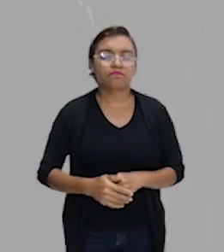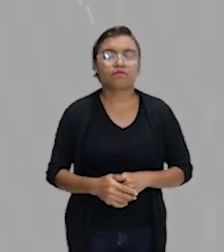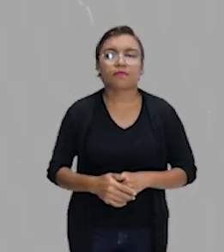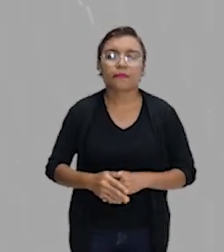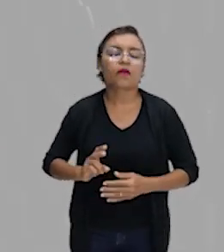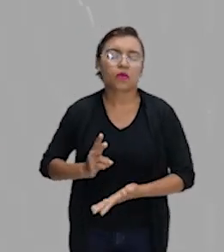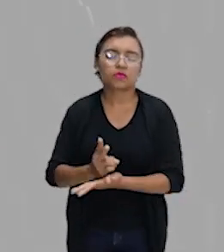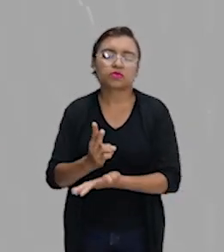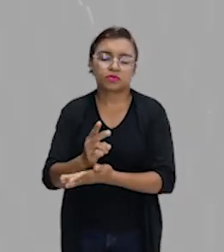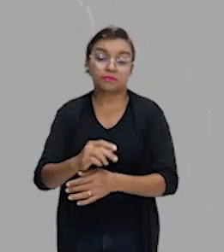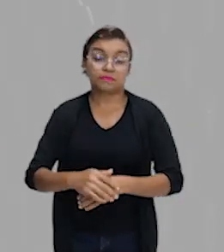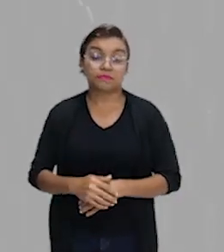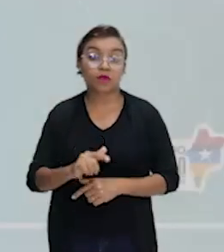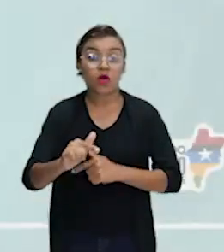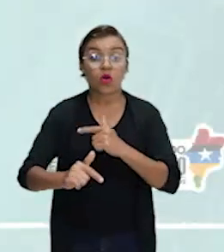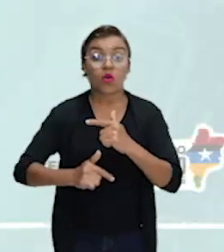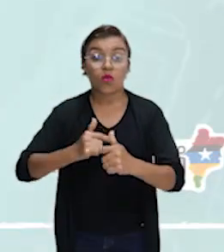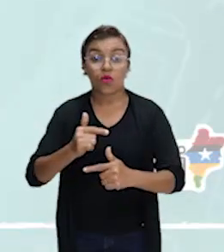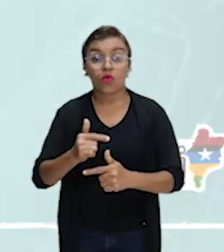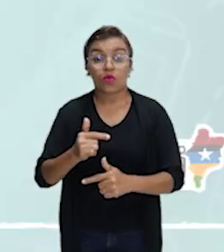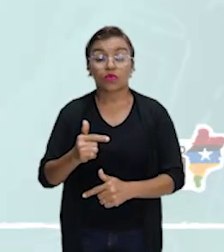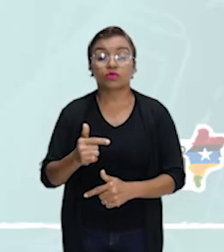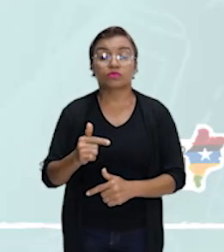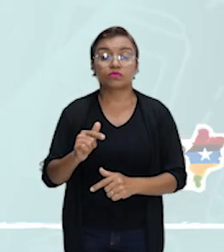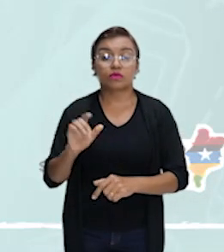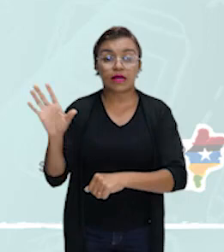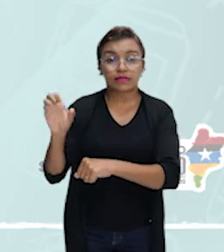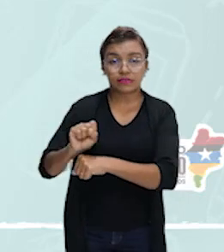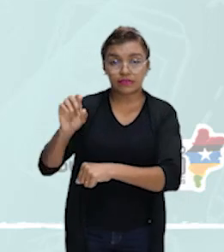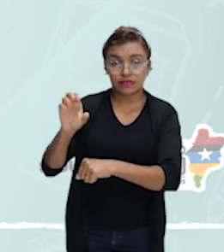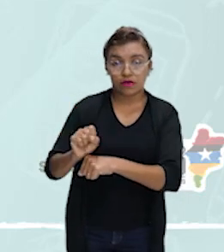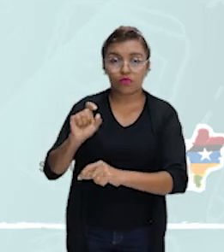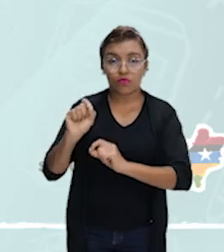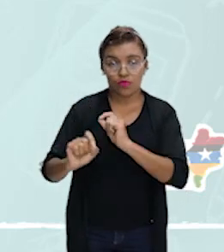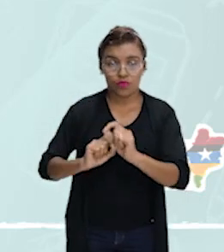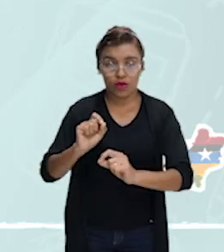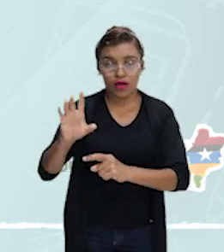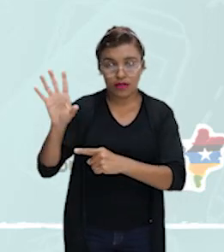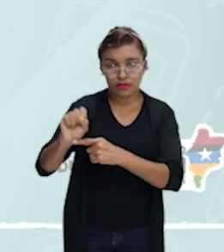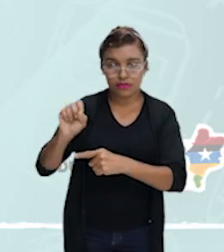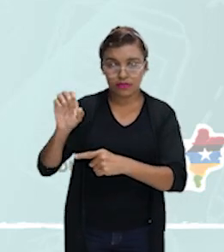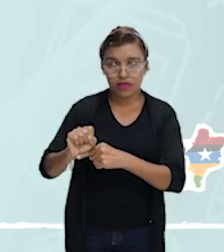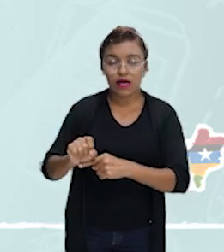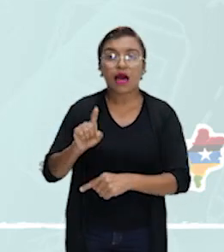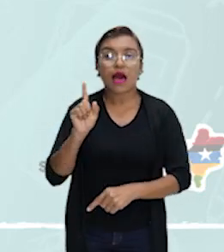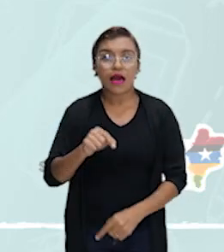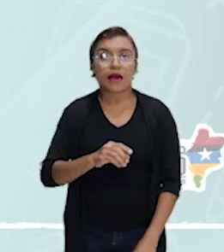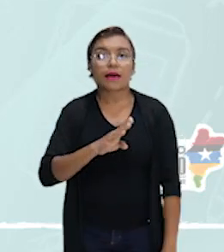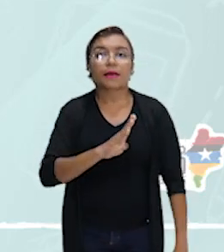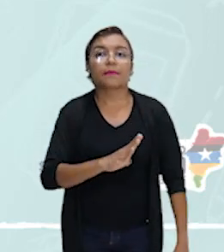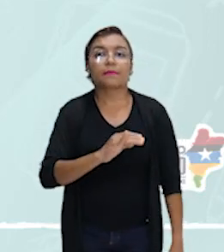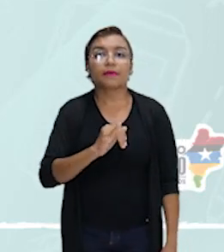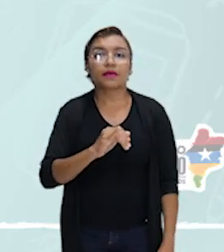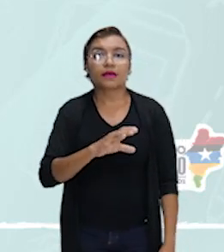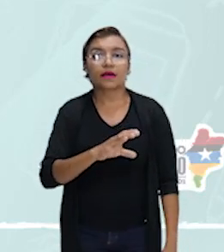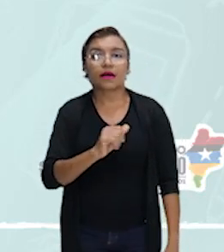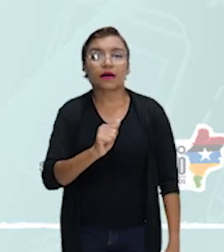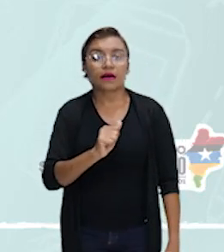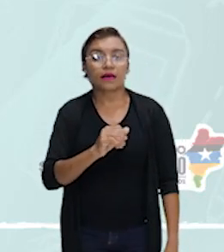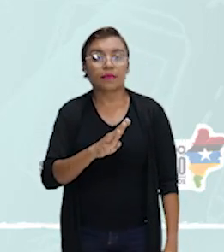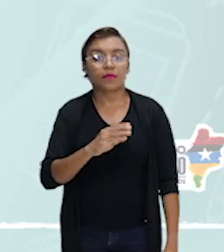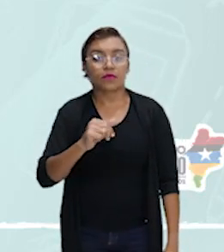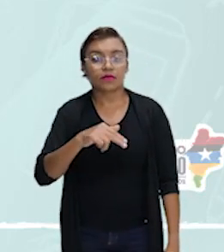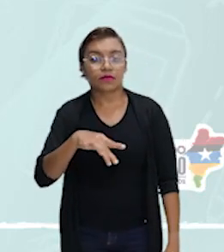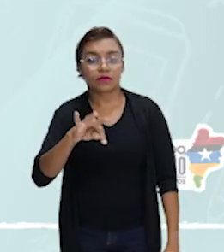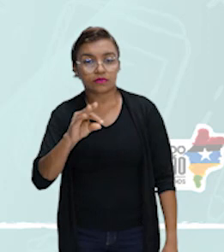seguir. Um outro sal muito comum no nosso dia a dia, o bicarbonato de sódio, o